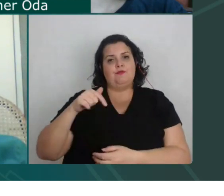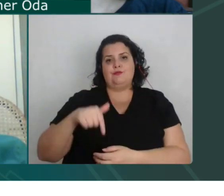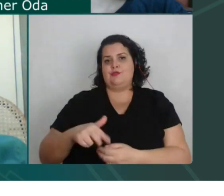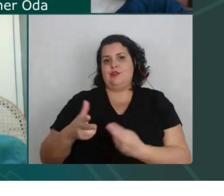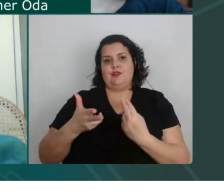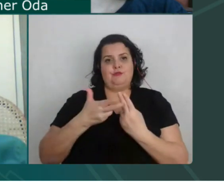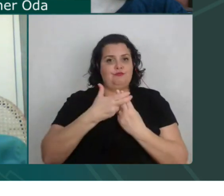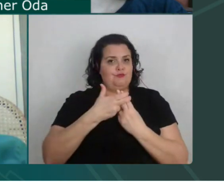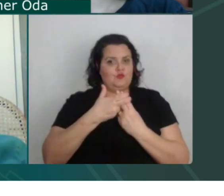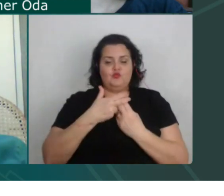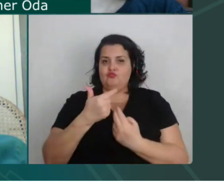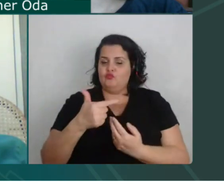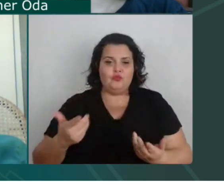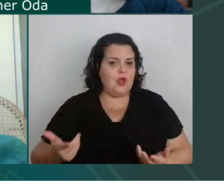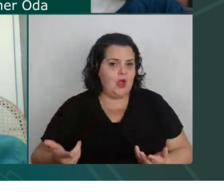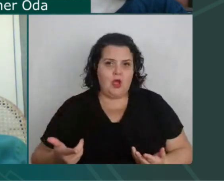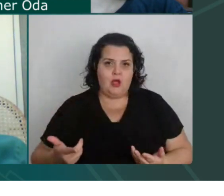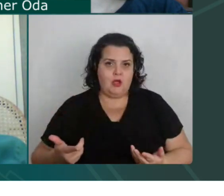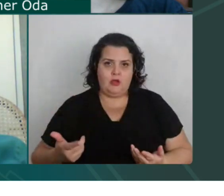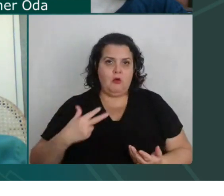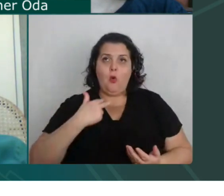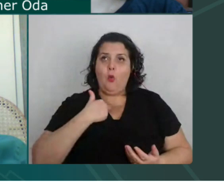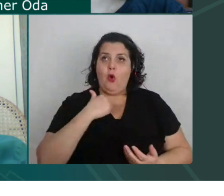estar 1 centavo que seja